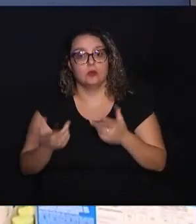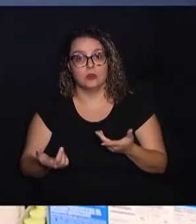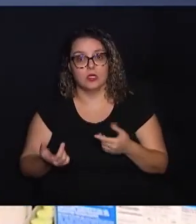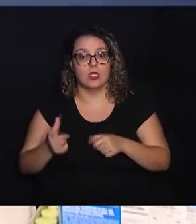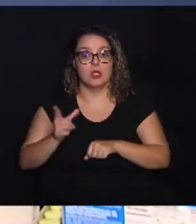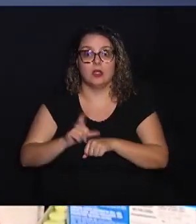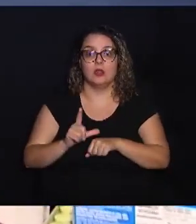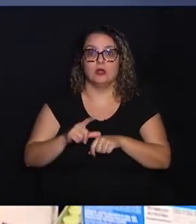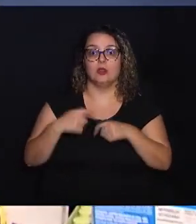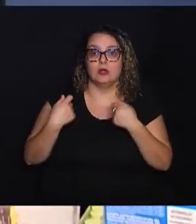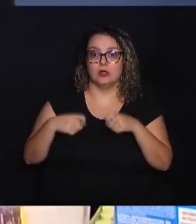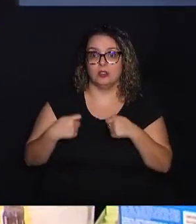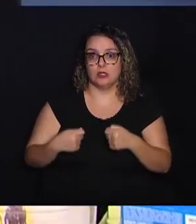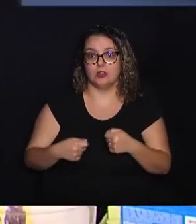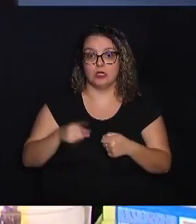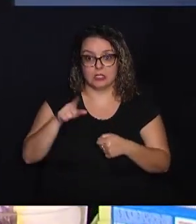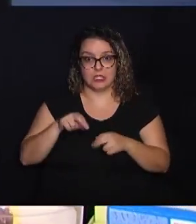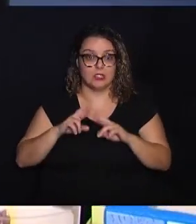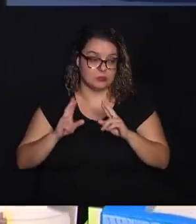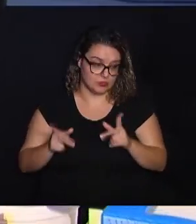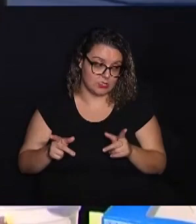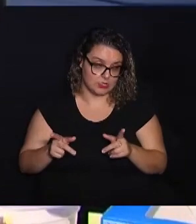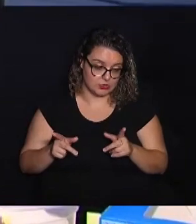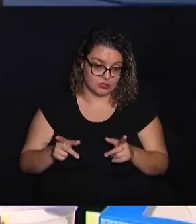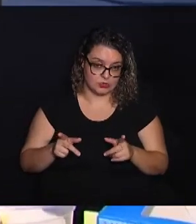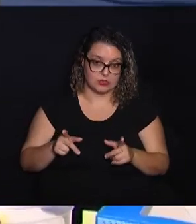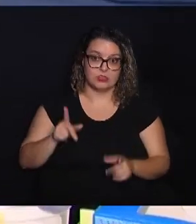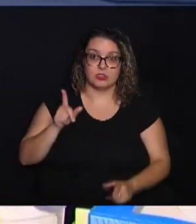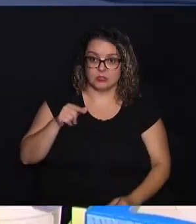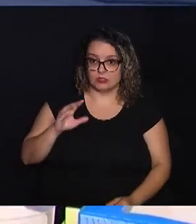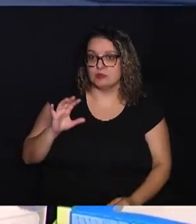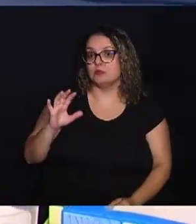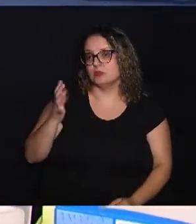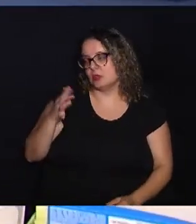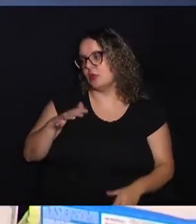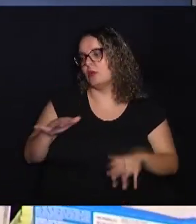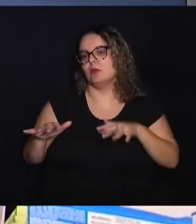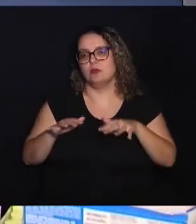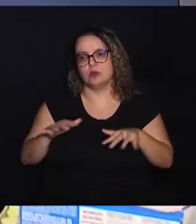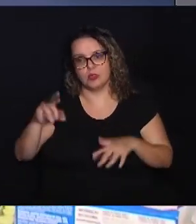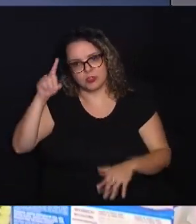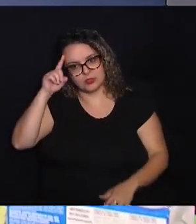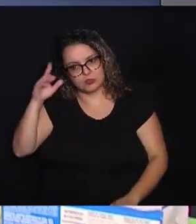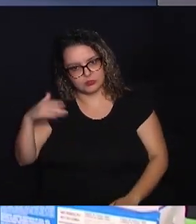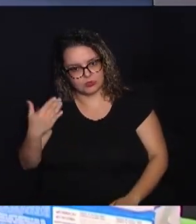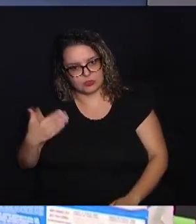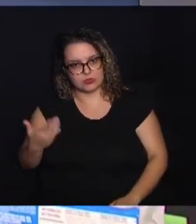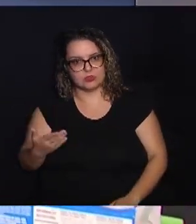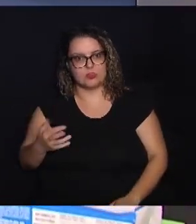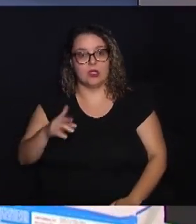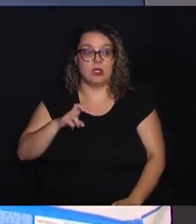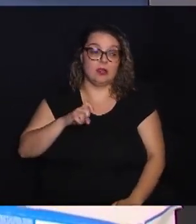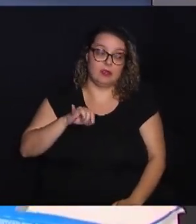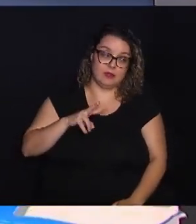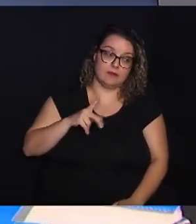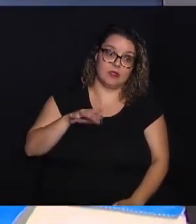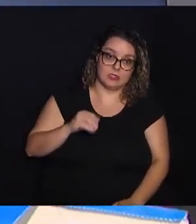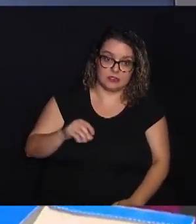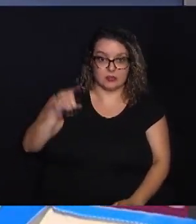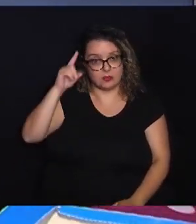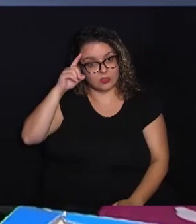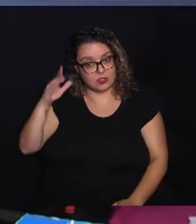está precisando que é diferente. E isso acontece, é um movimento diário. Então, a reinvenção, ela é